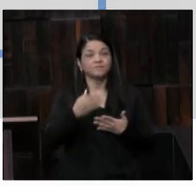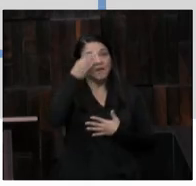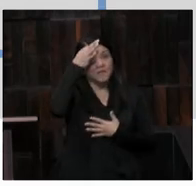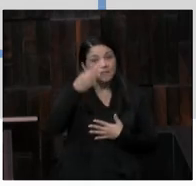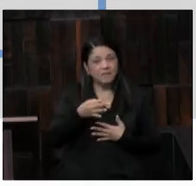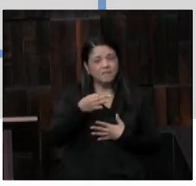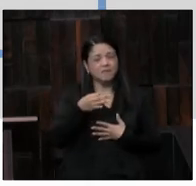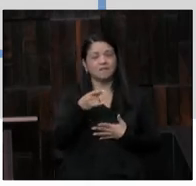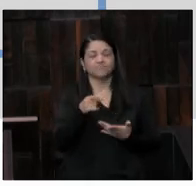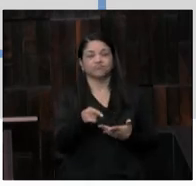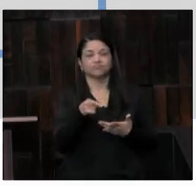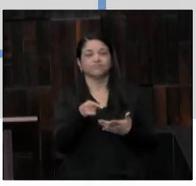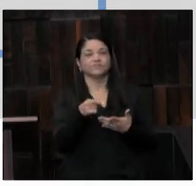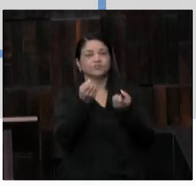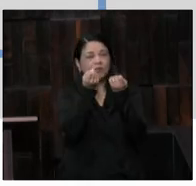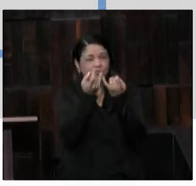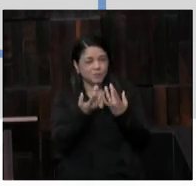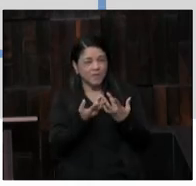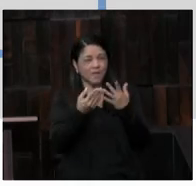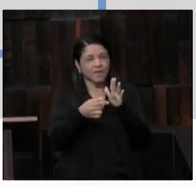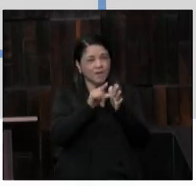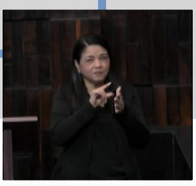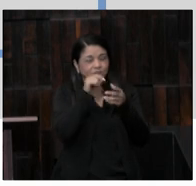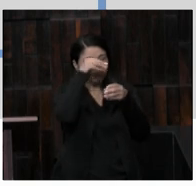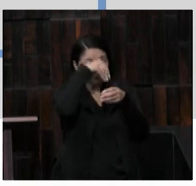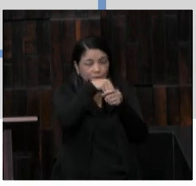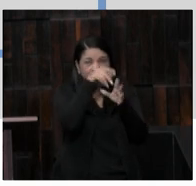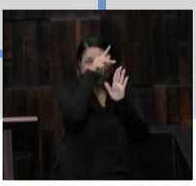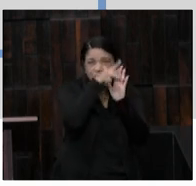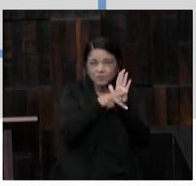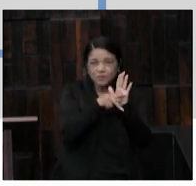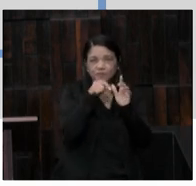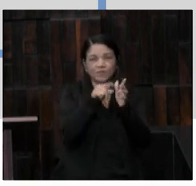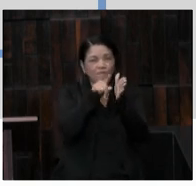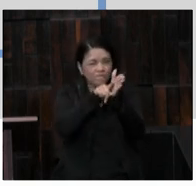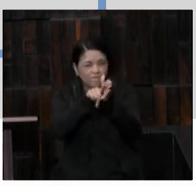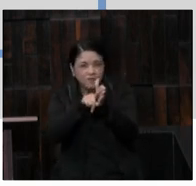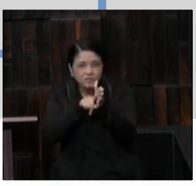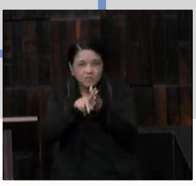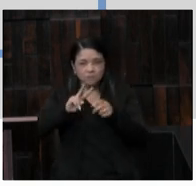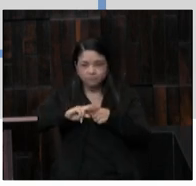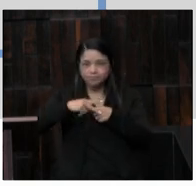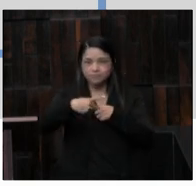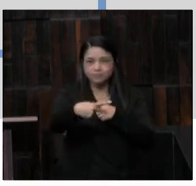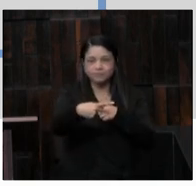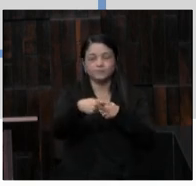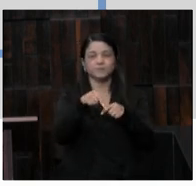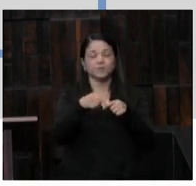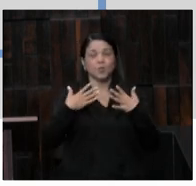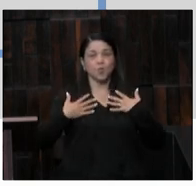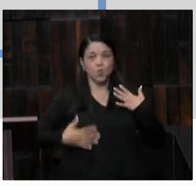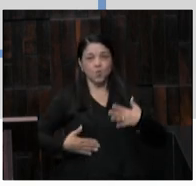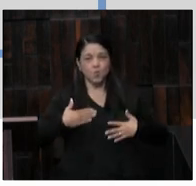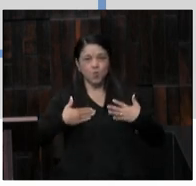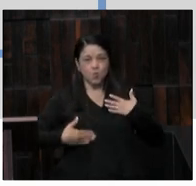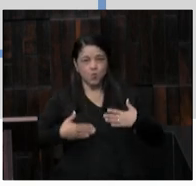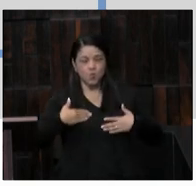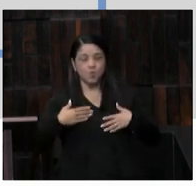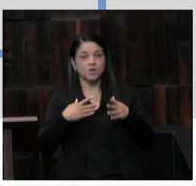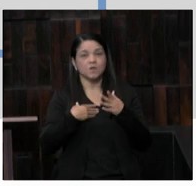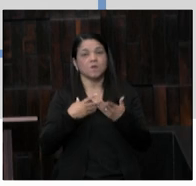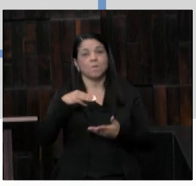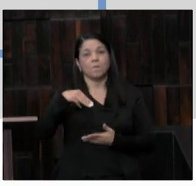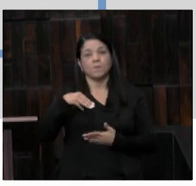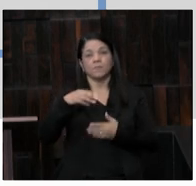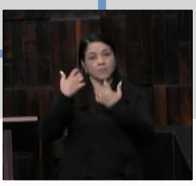um pouquinho, né, já que eu falei que a gente, dentro desse projeto, a gente investiga os efeitos do exercício de vibração de corpo inteiro e da neuromodulação,